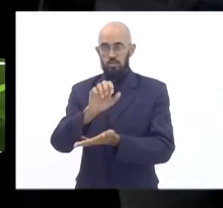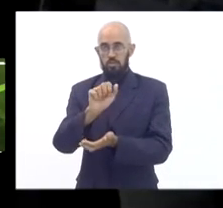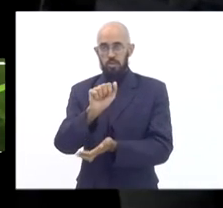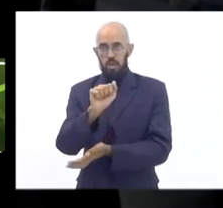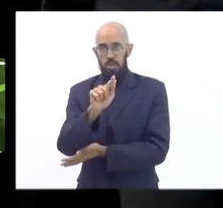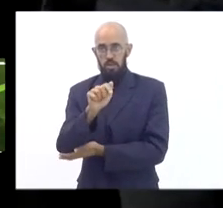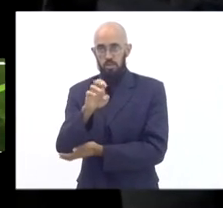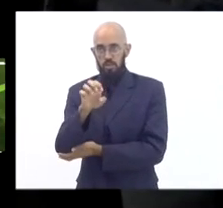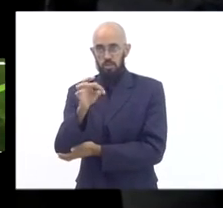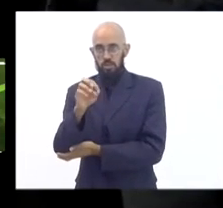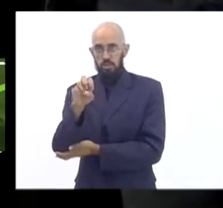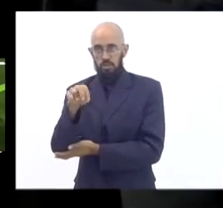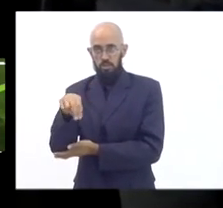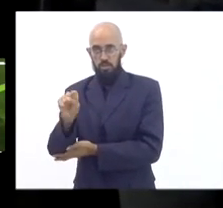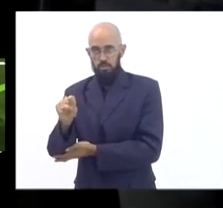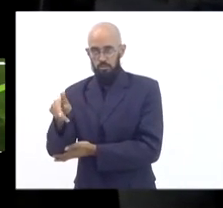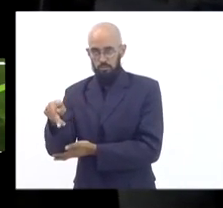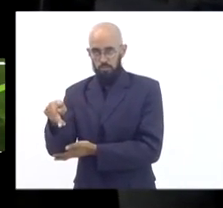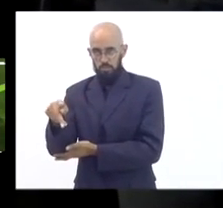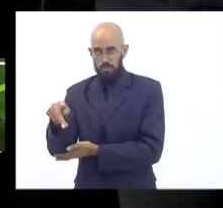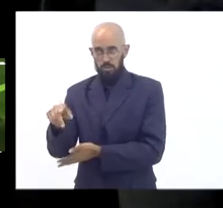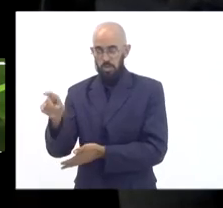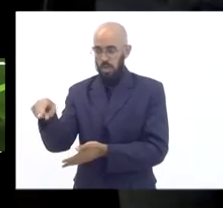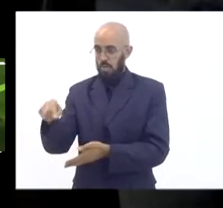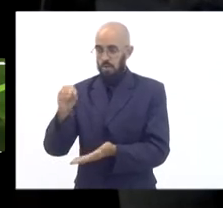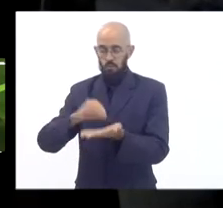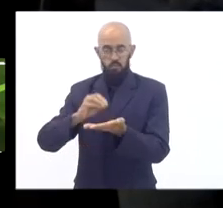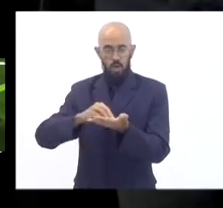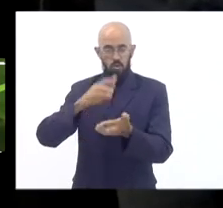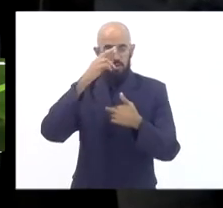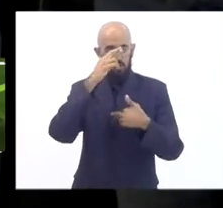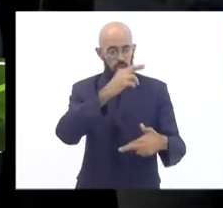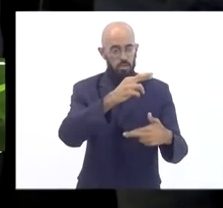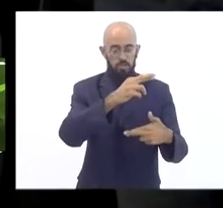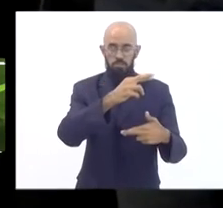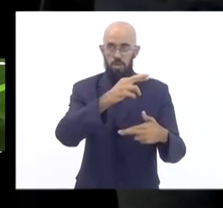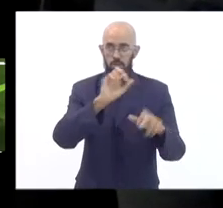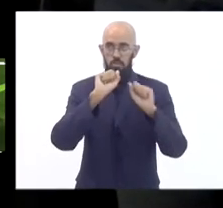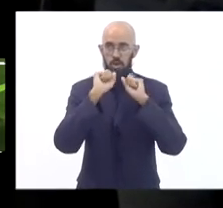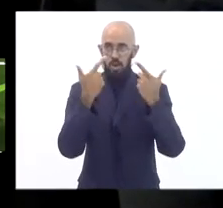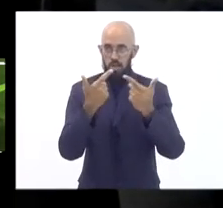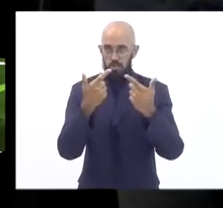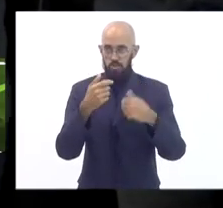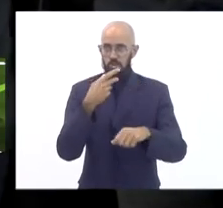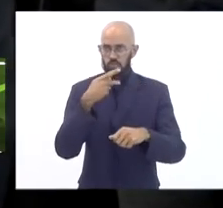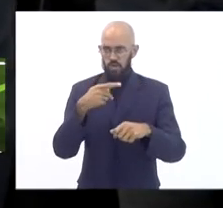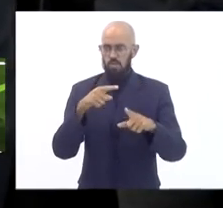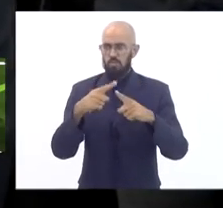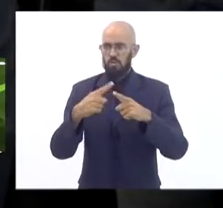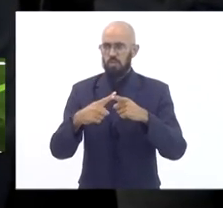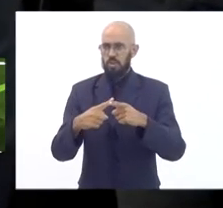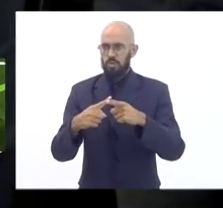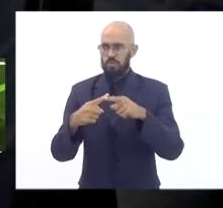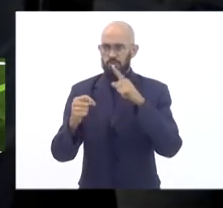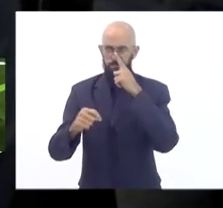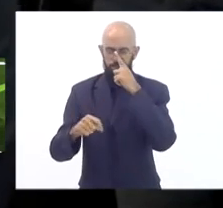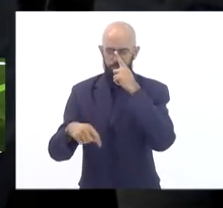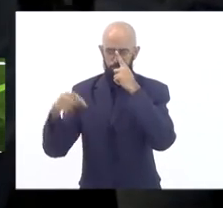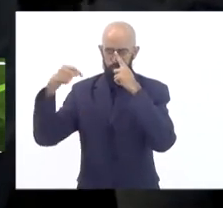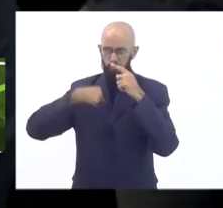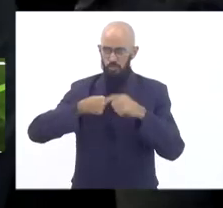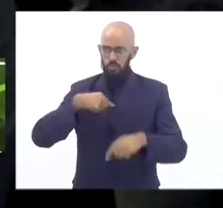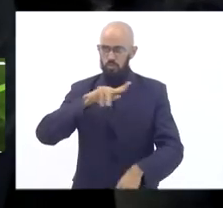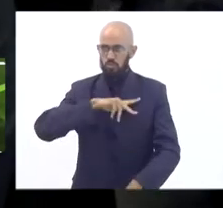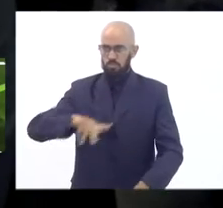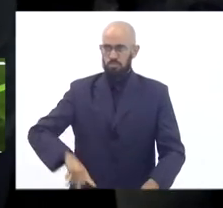Excelência, desrespeito com a CPI, desrespeito com o Parlamento. E falo isso, deputada Lucinha, porque presido nessa casa a